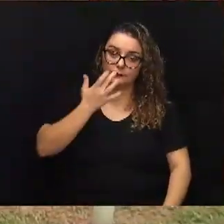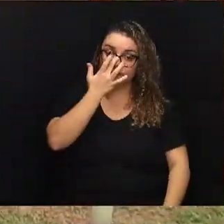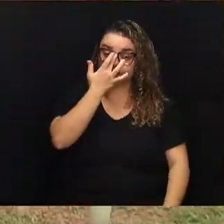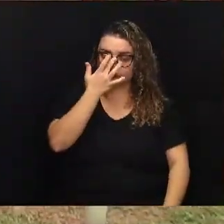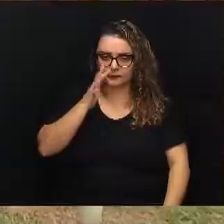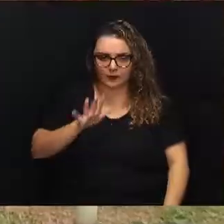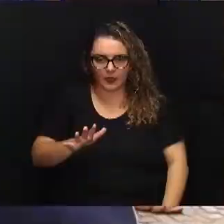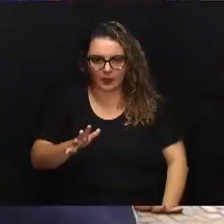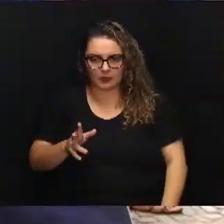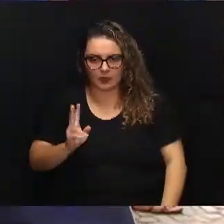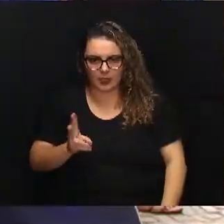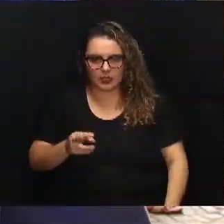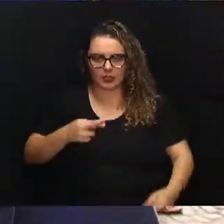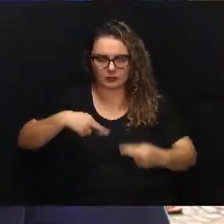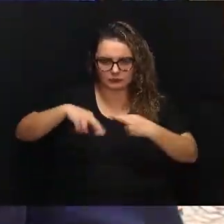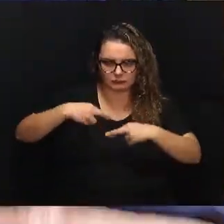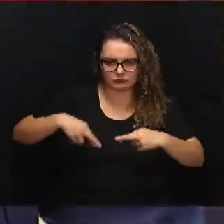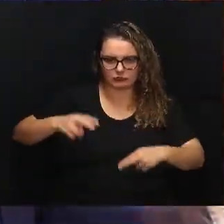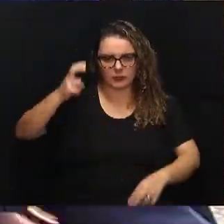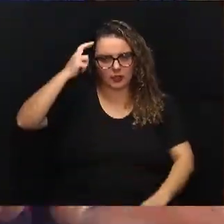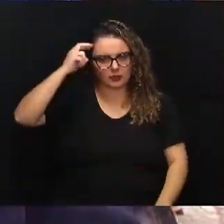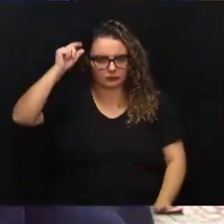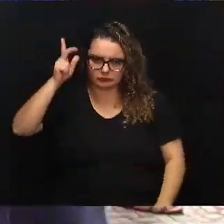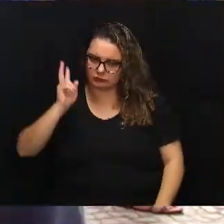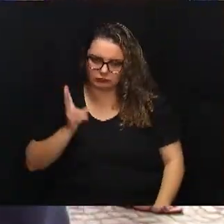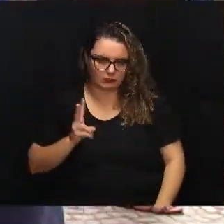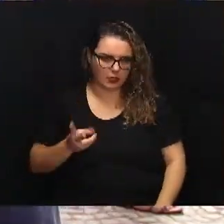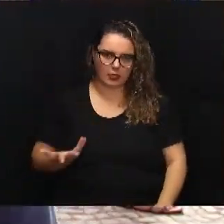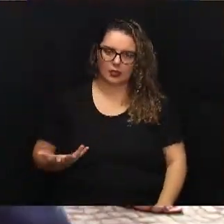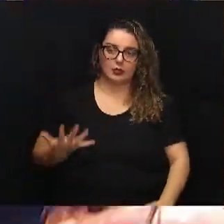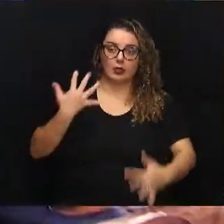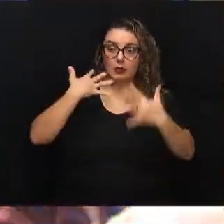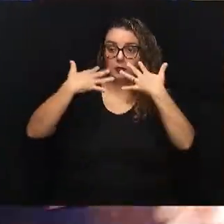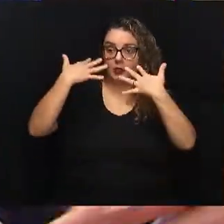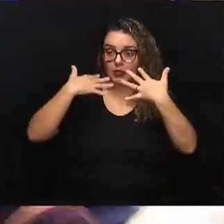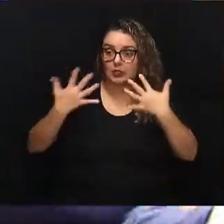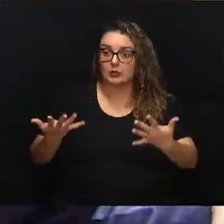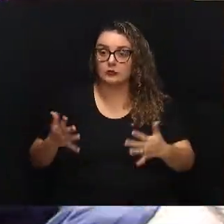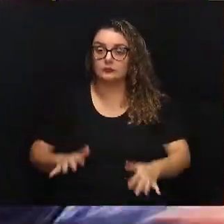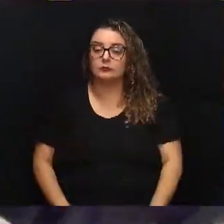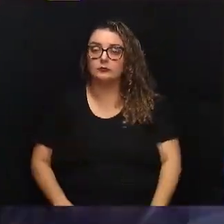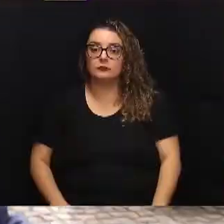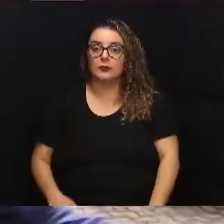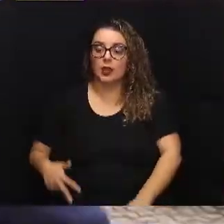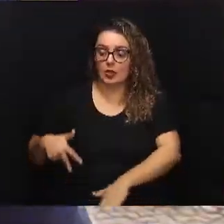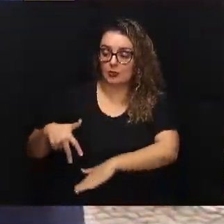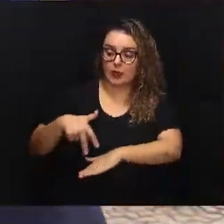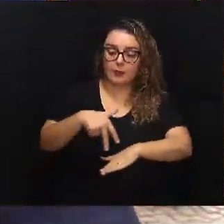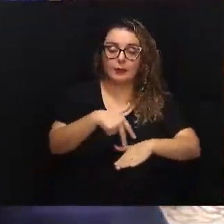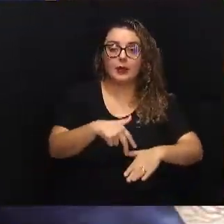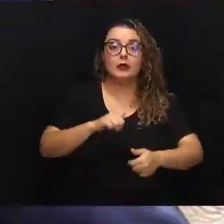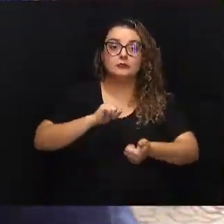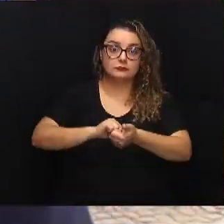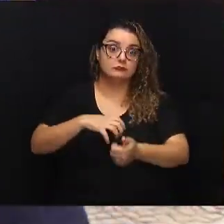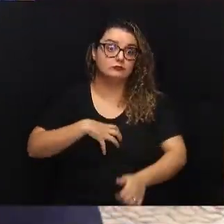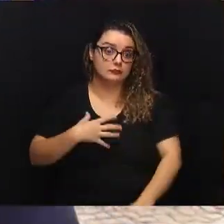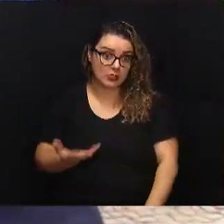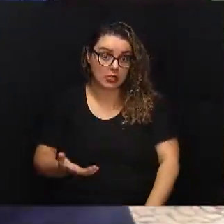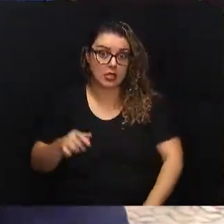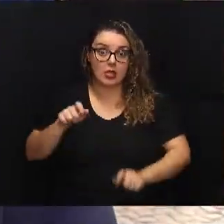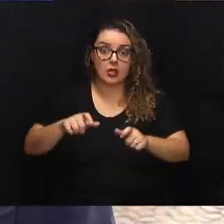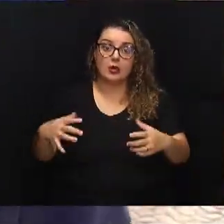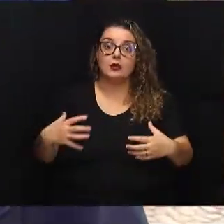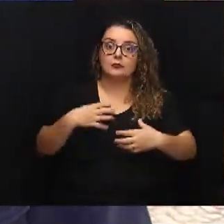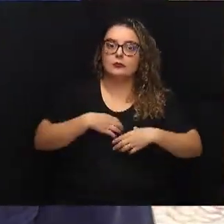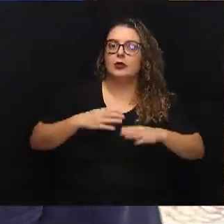sempre atrelando com a cultura, ou seja, sempre com atrações. E ocupar de forma qualificada, as pessoas se